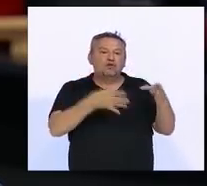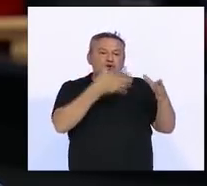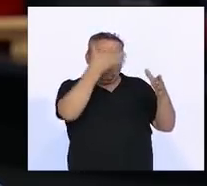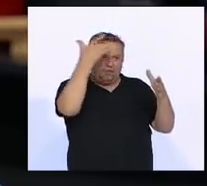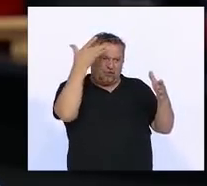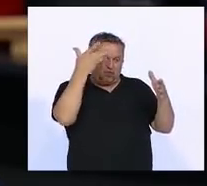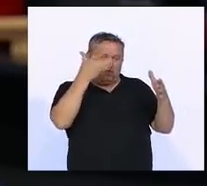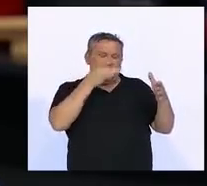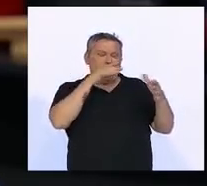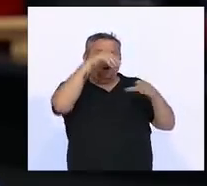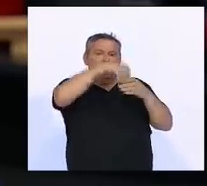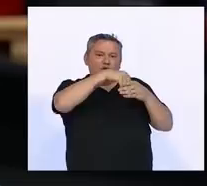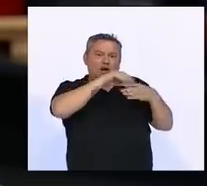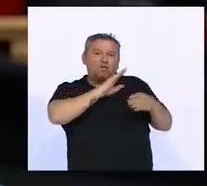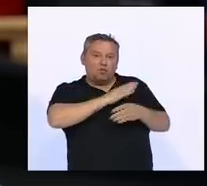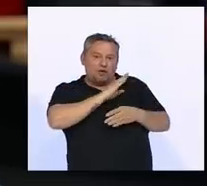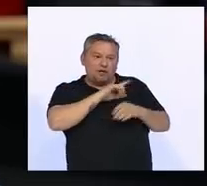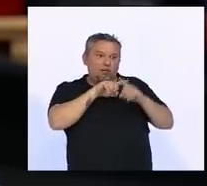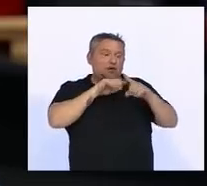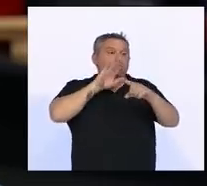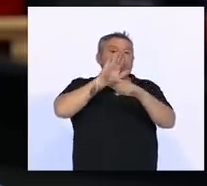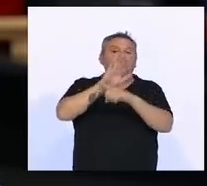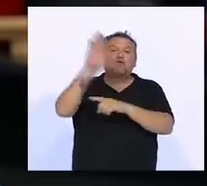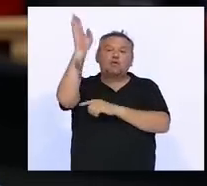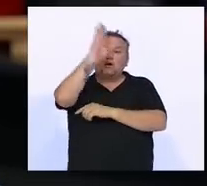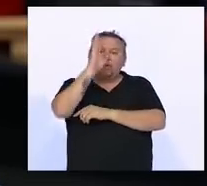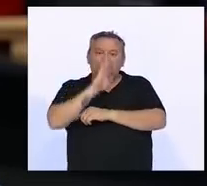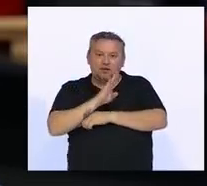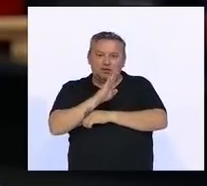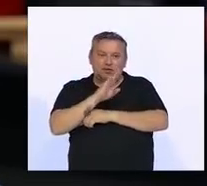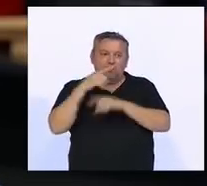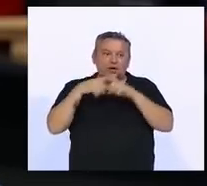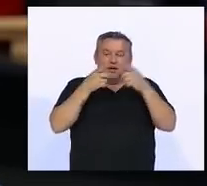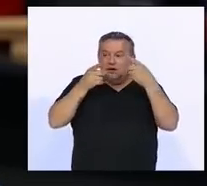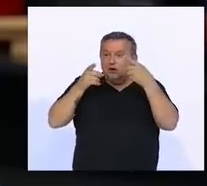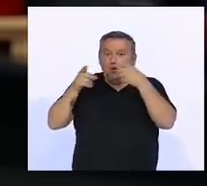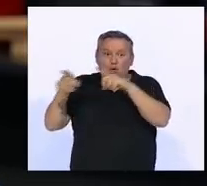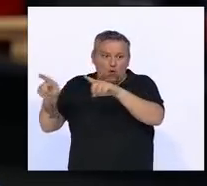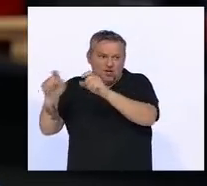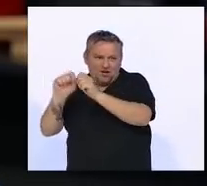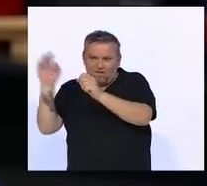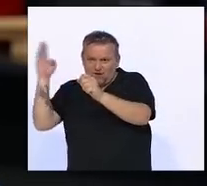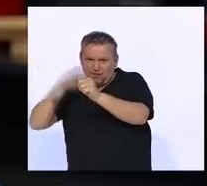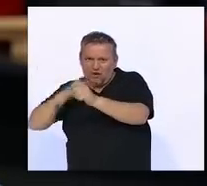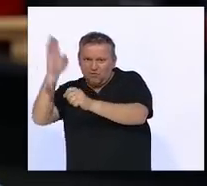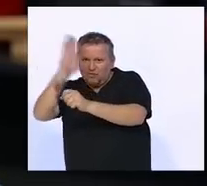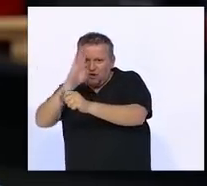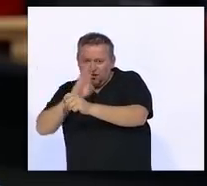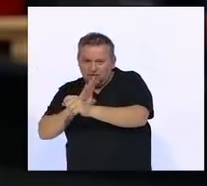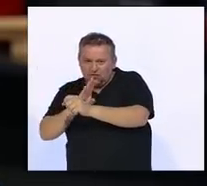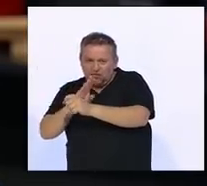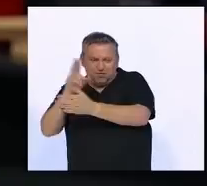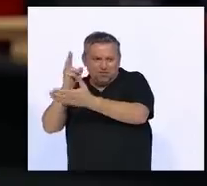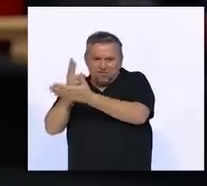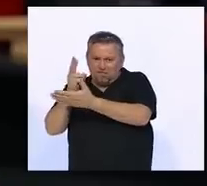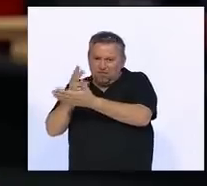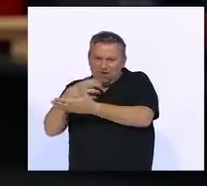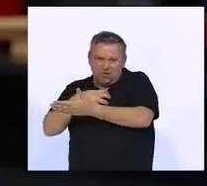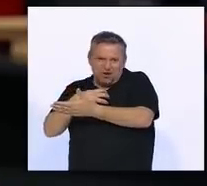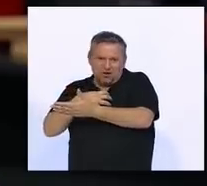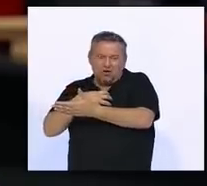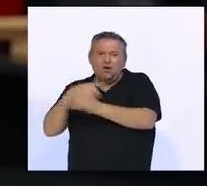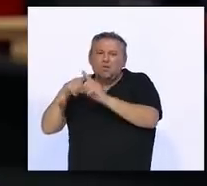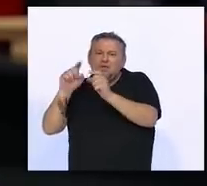coração em favor do Brasil, para que ele, aquele opositor que já fez muito mal ao país, mesmo que não seja de forma